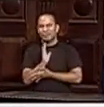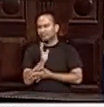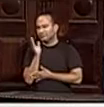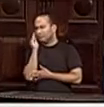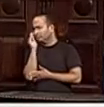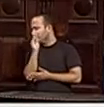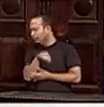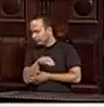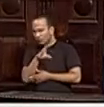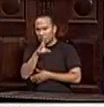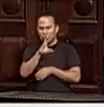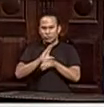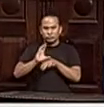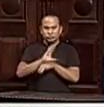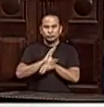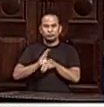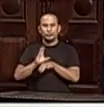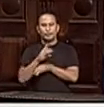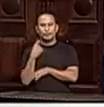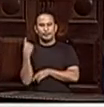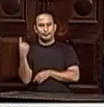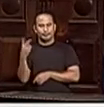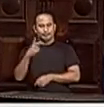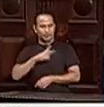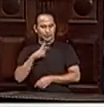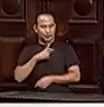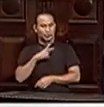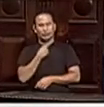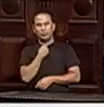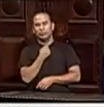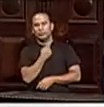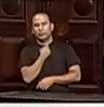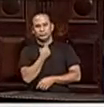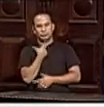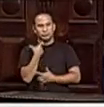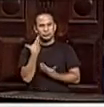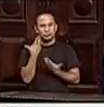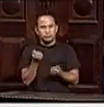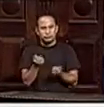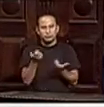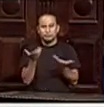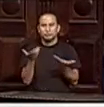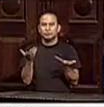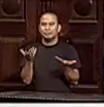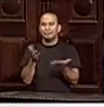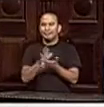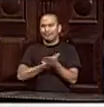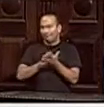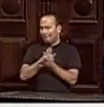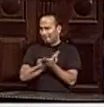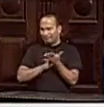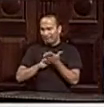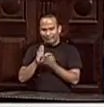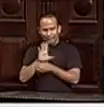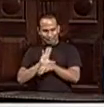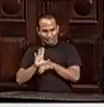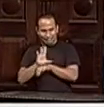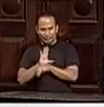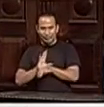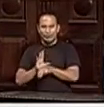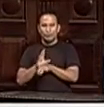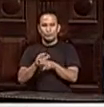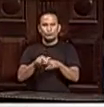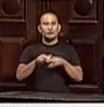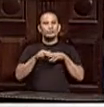garantias constitucionais e liberdades individuais. Não podemos ser lenientes com nenhuma dessas posturas e, por